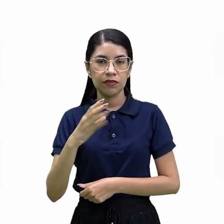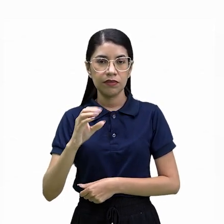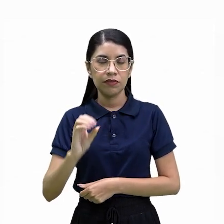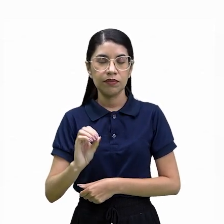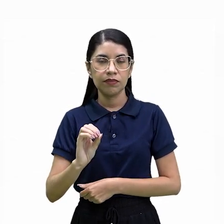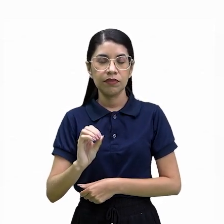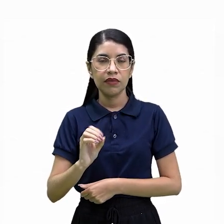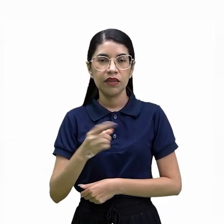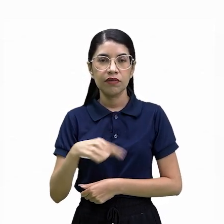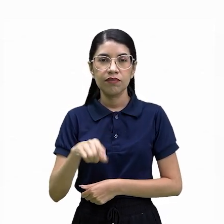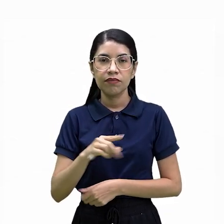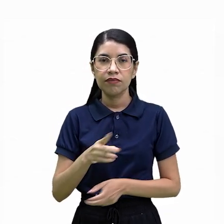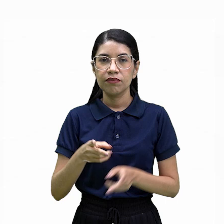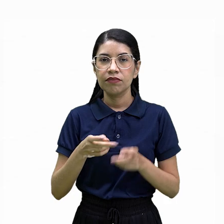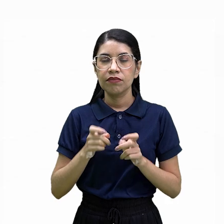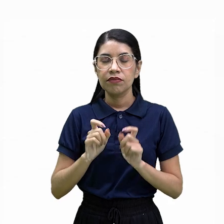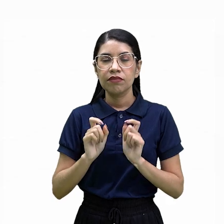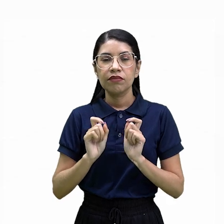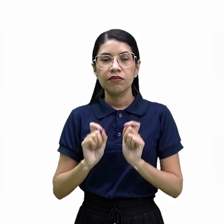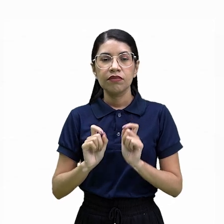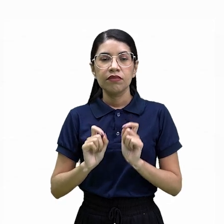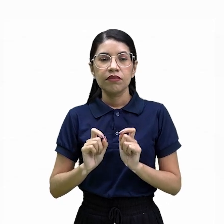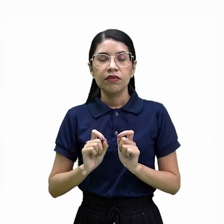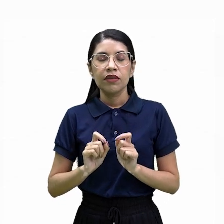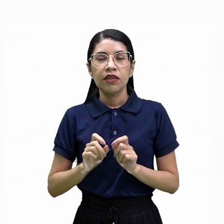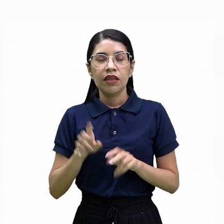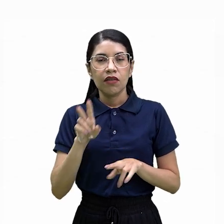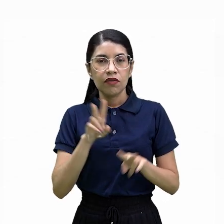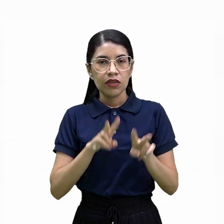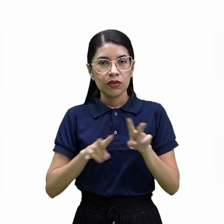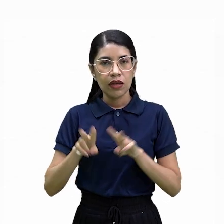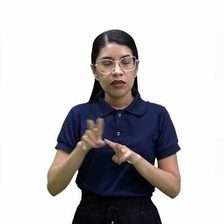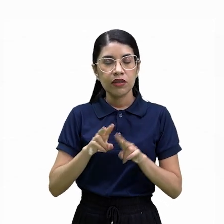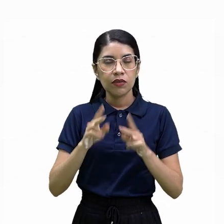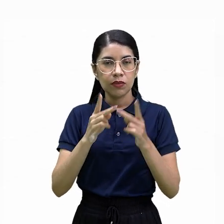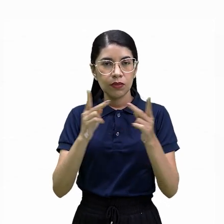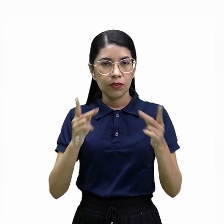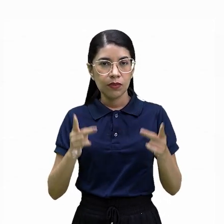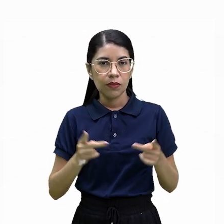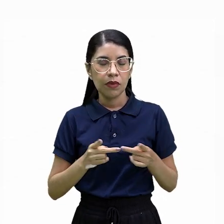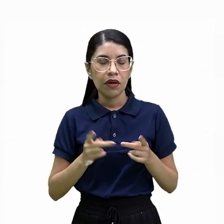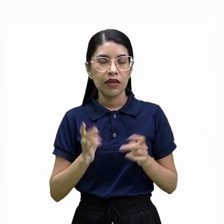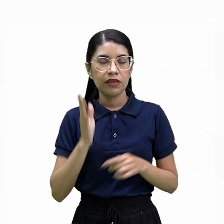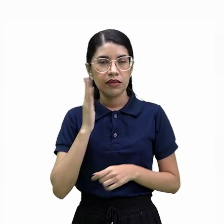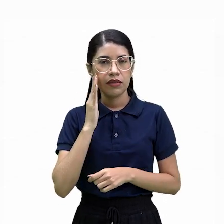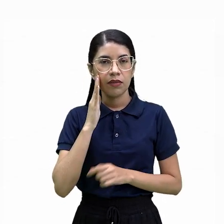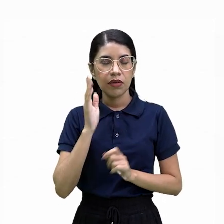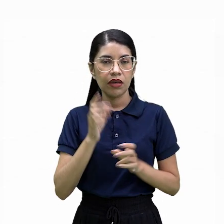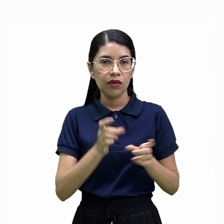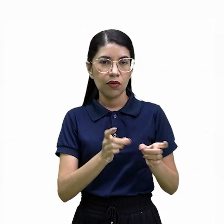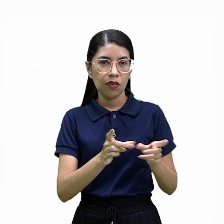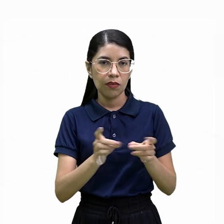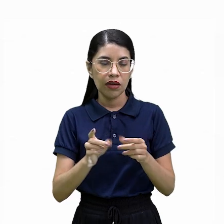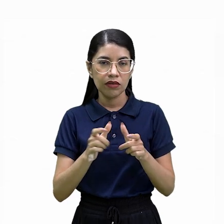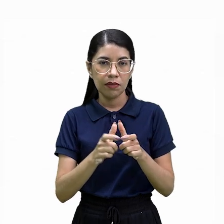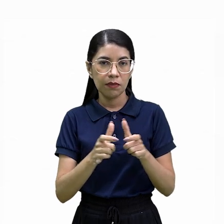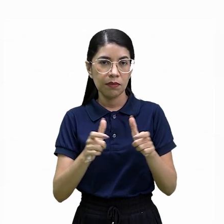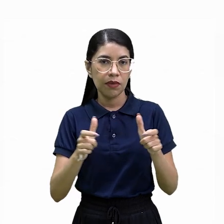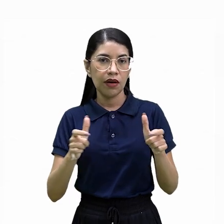37,40%. Então, observe que aqui, só de visualizar, nós sabemos que o comércio é onde tem a